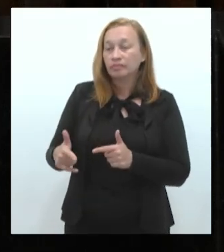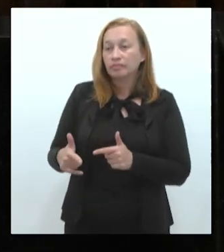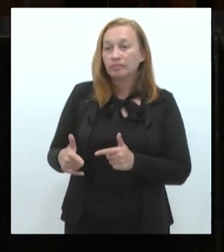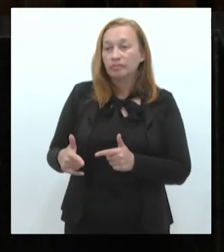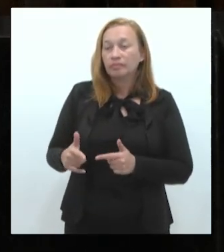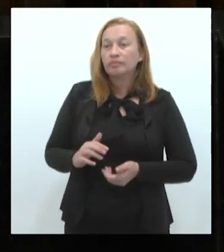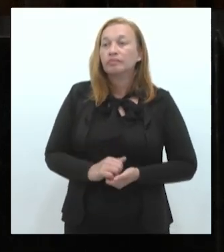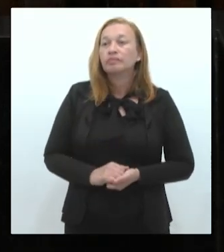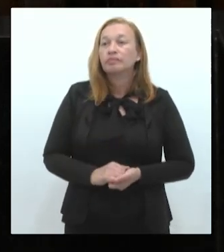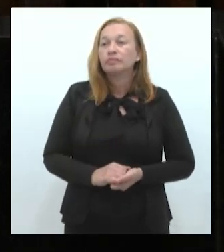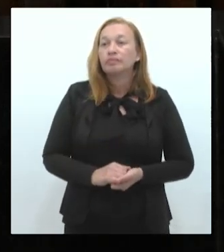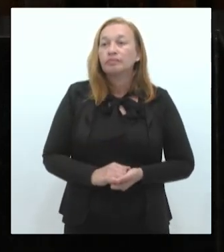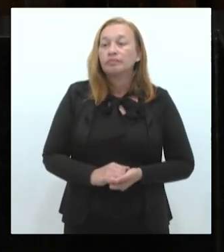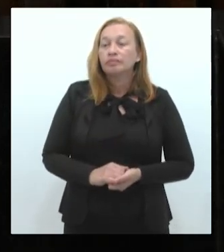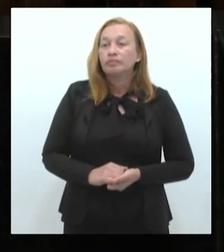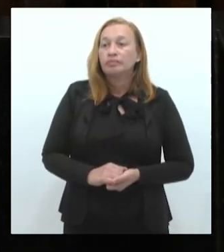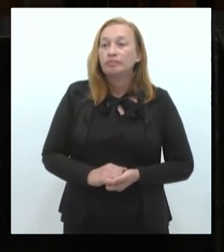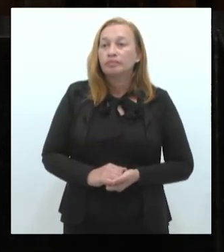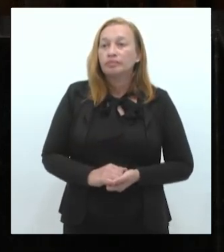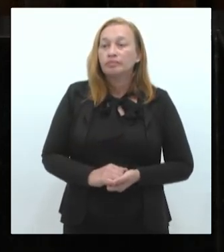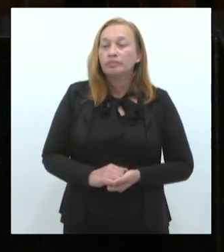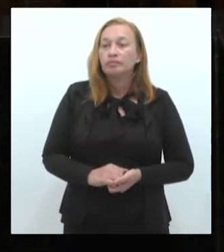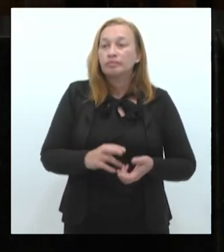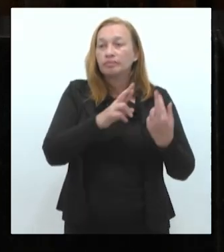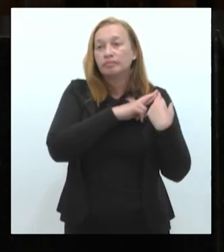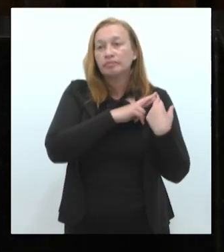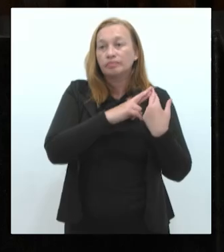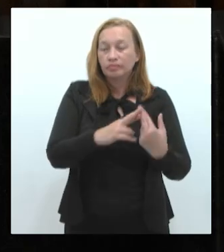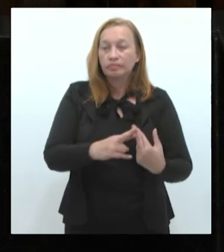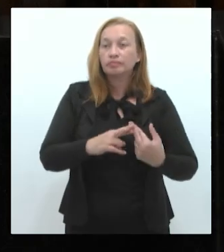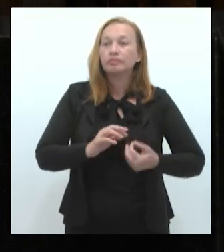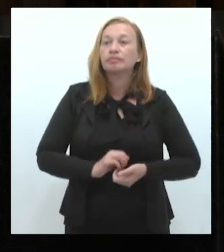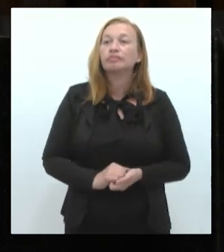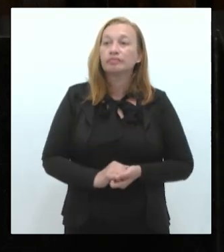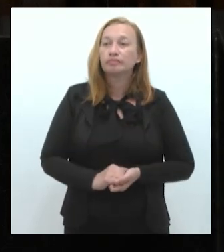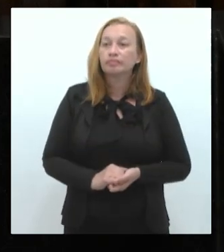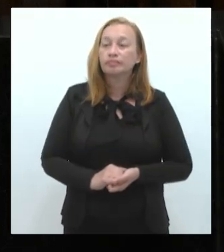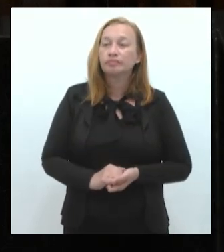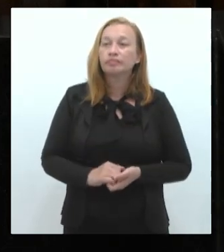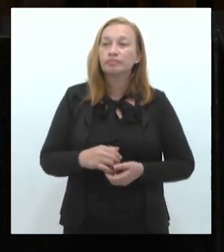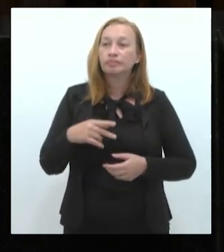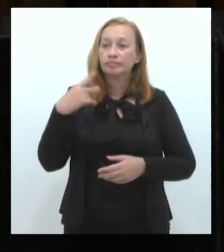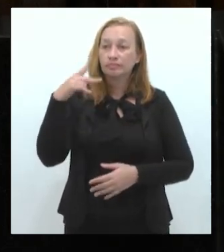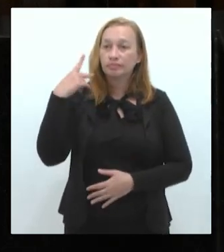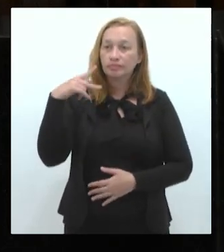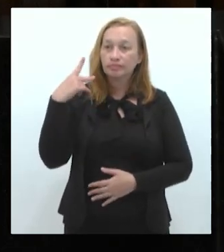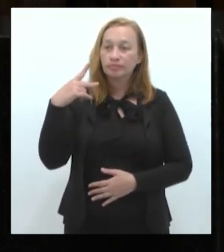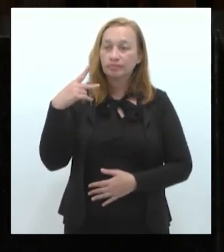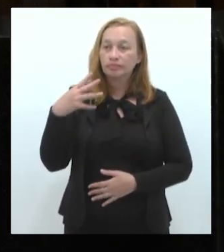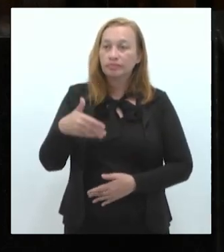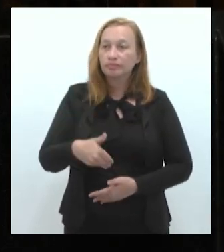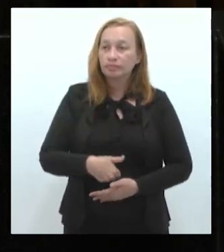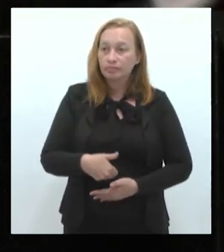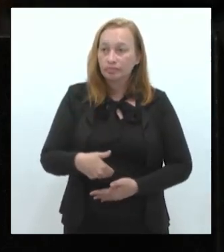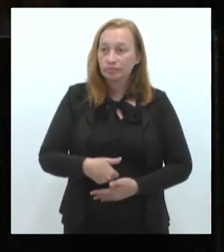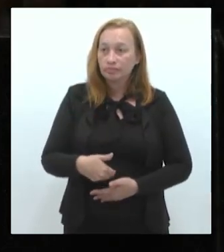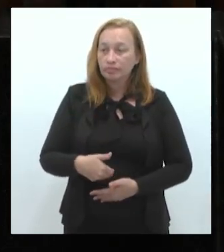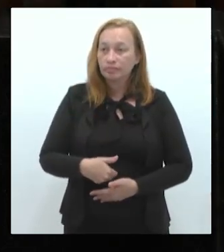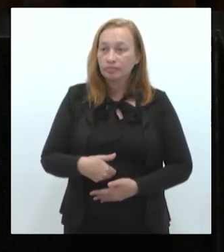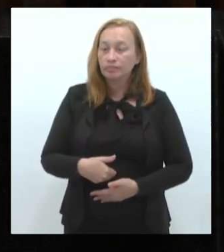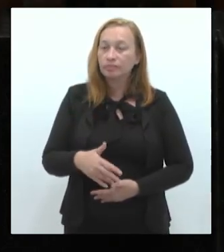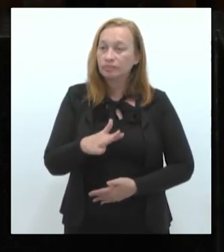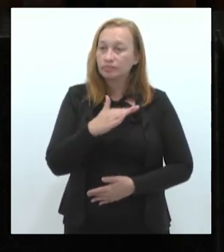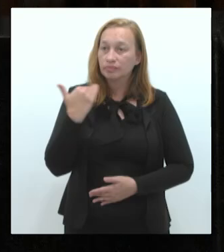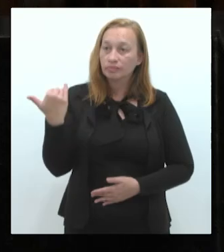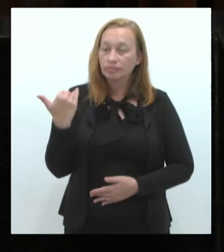os autores e são os responsáveis por essa política de fome, de morte